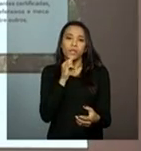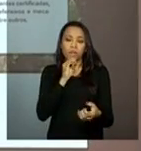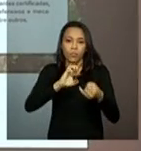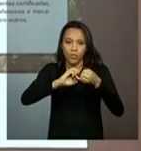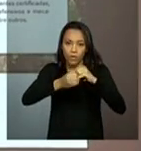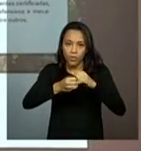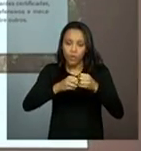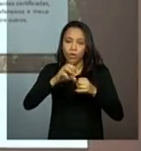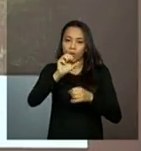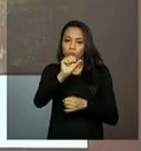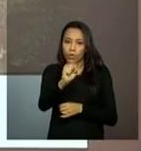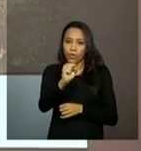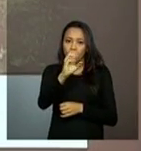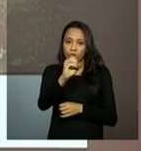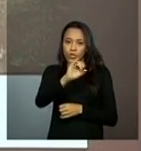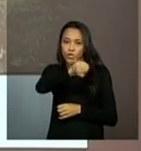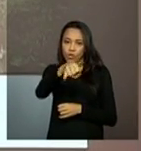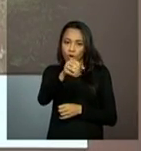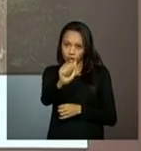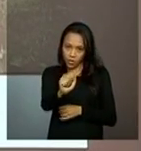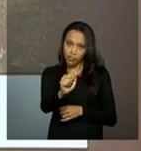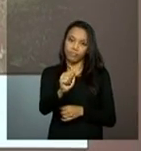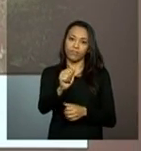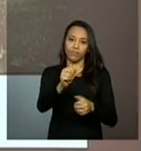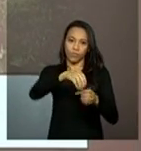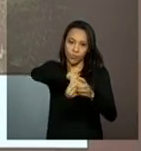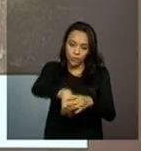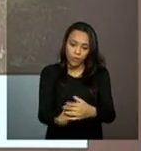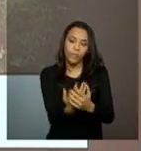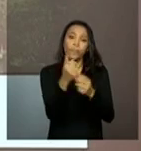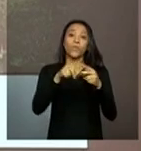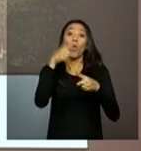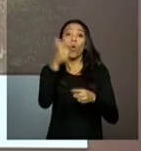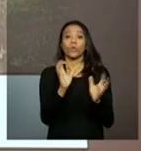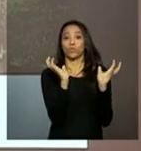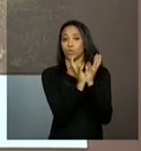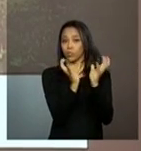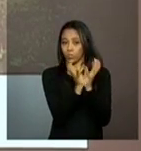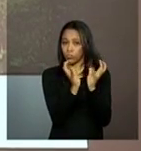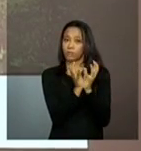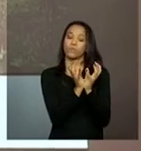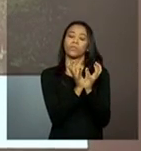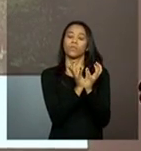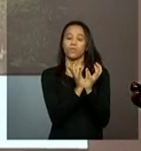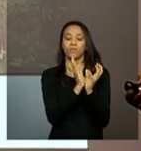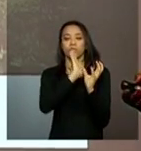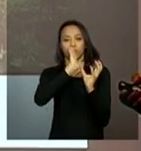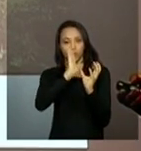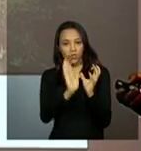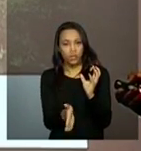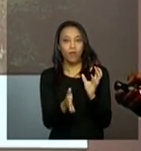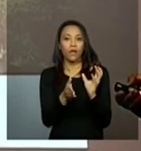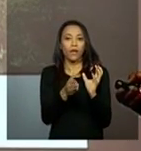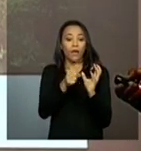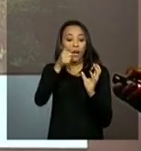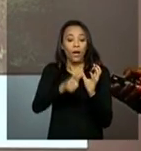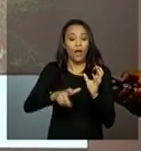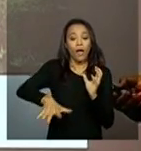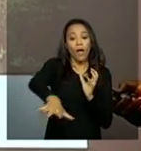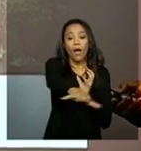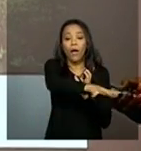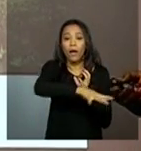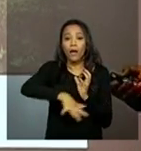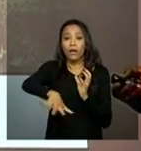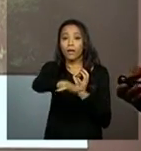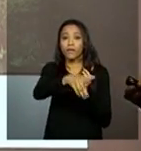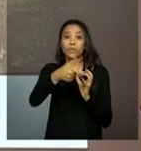soja, mostrada aqui nessa imagem. A outra categoria, mosaico de ocupações, que são áreas representadas por